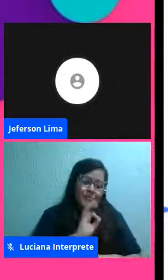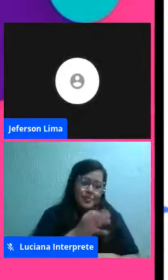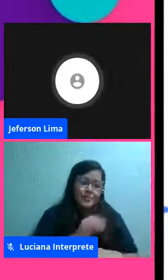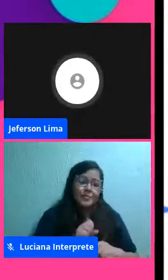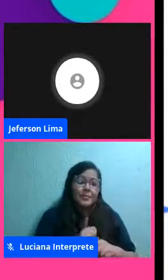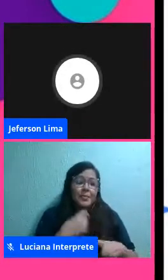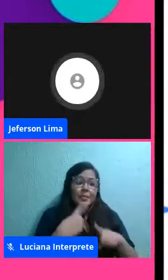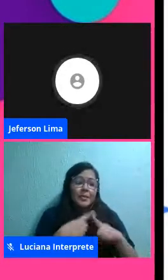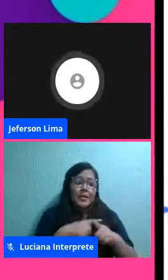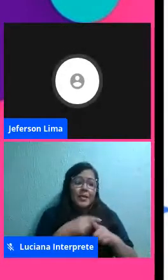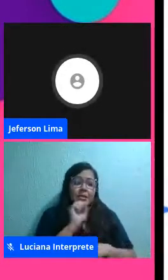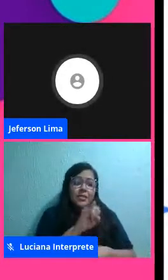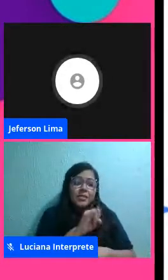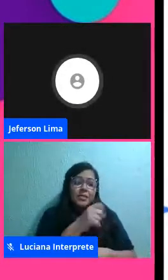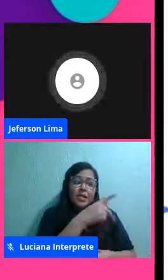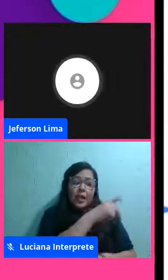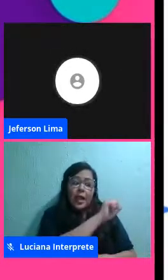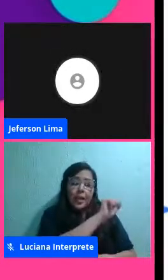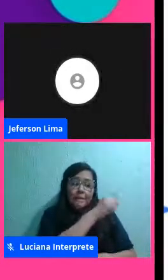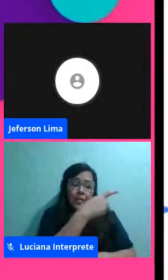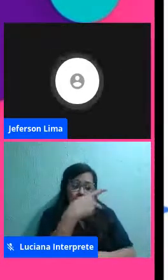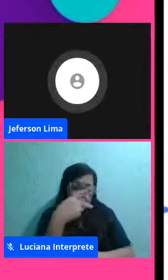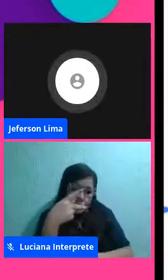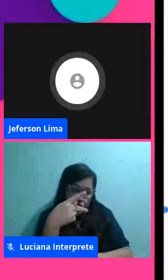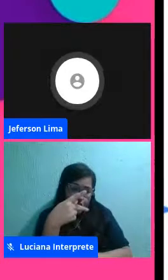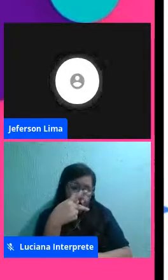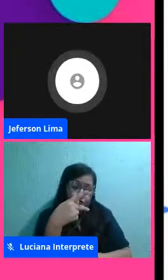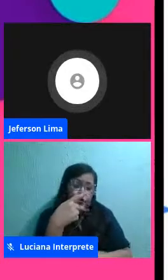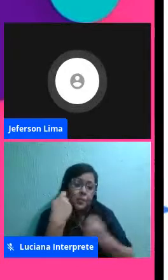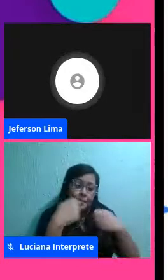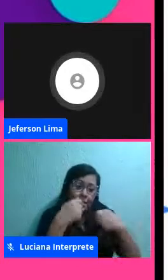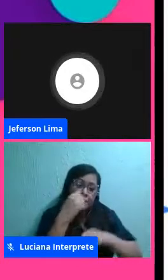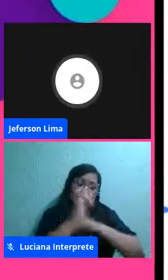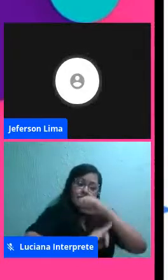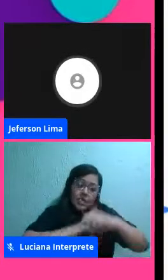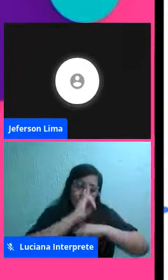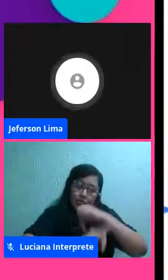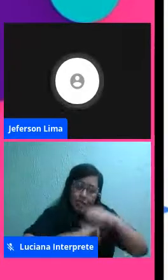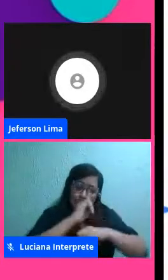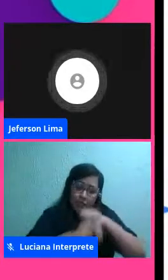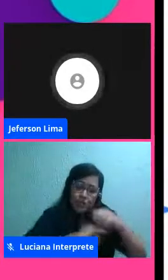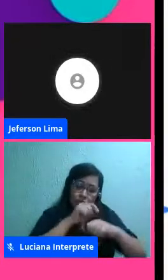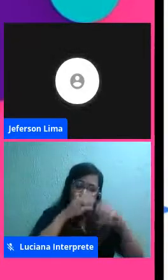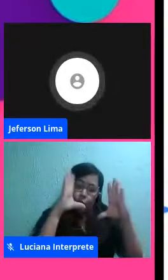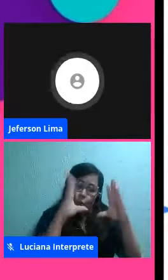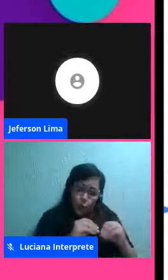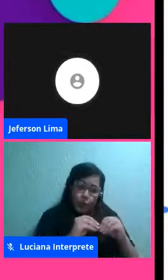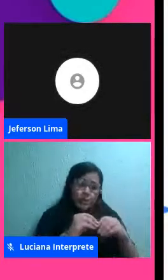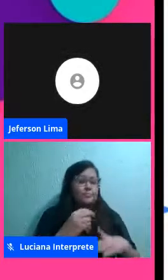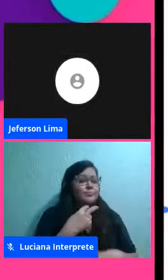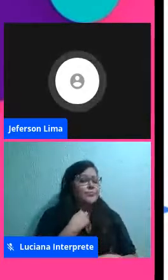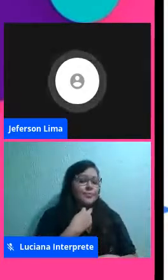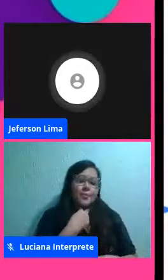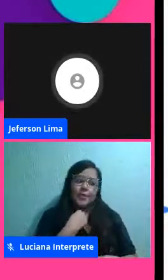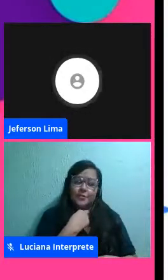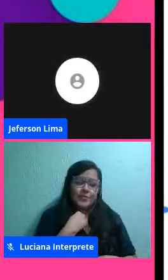internet, é importante que essa internet mantenha. Como eu falei, o ESP32 ele tem comunicação Wi-Fi. Então,